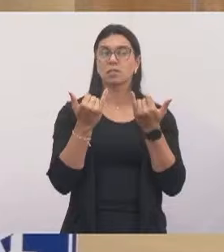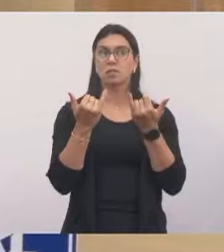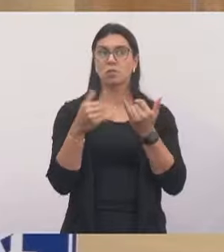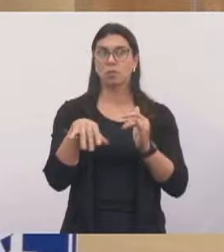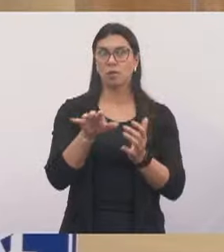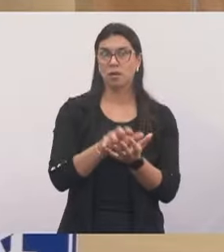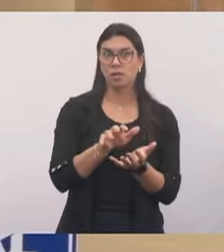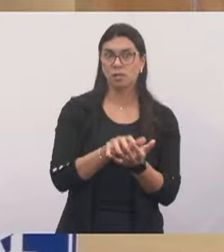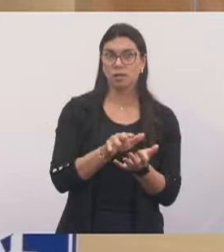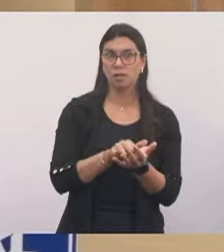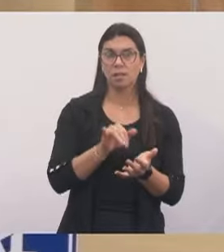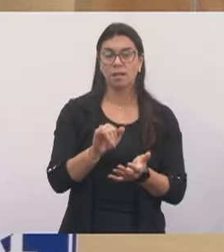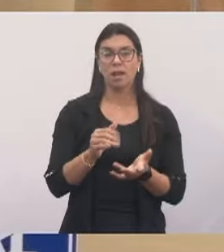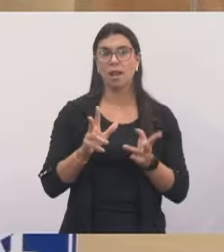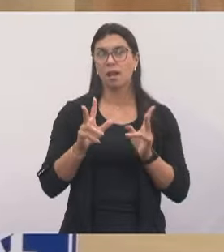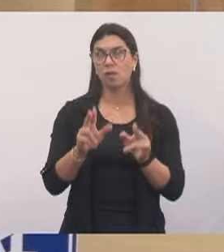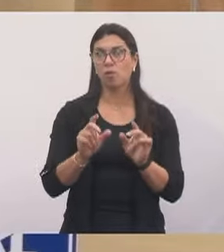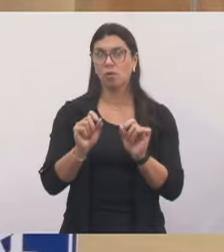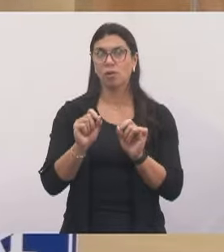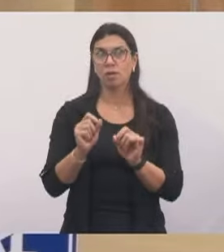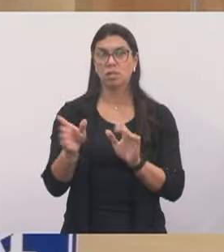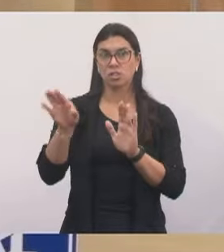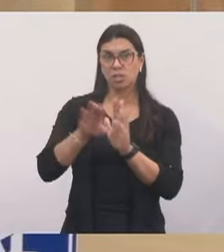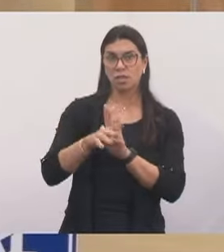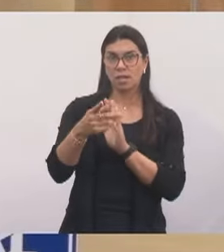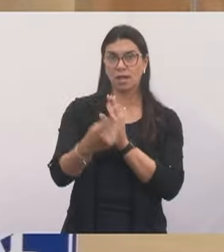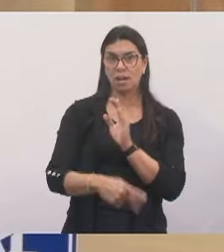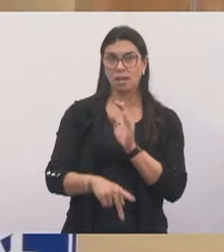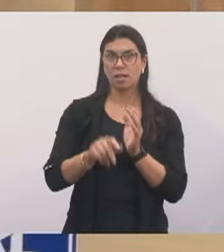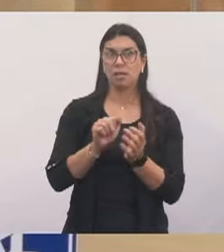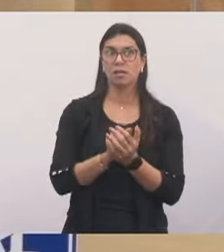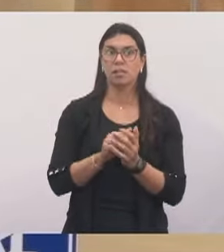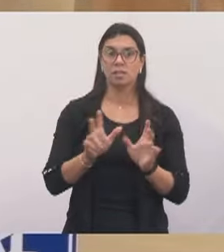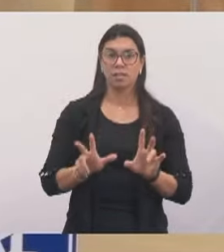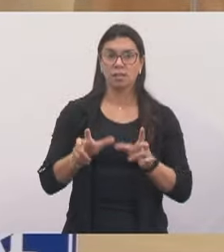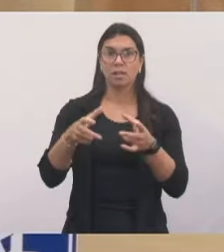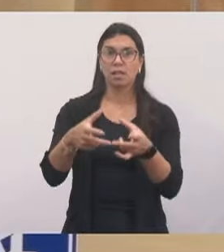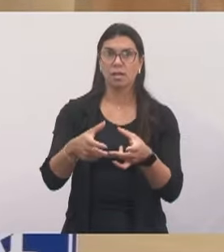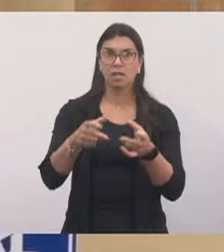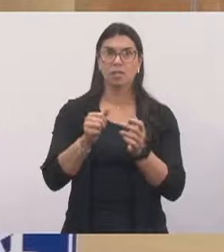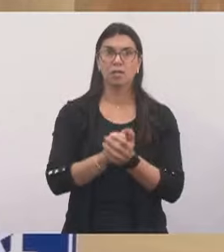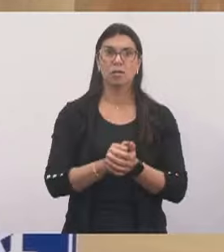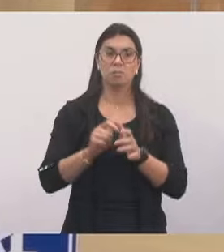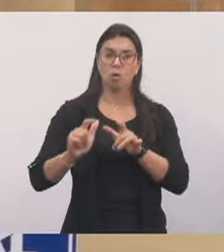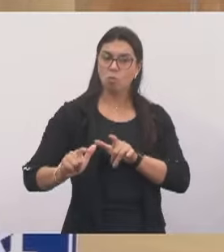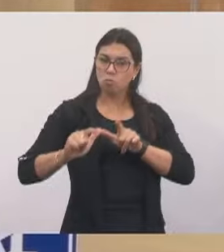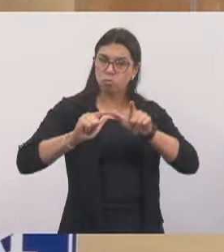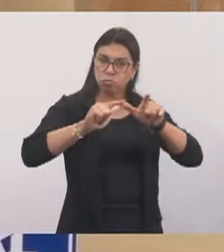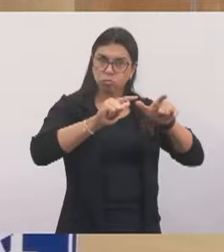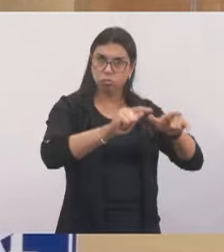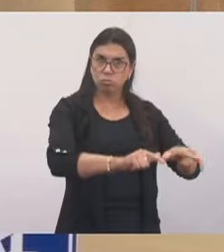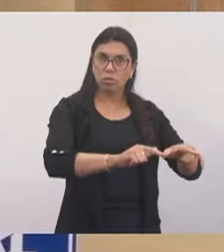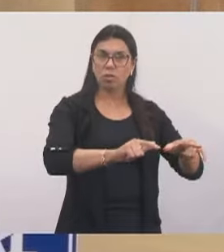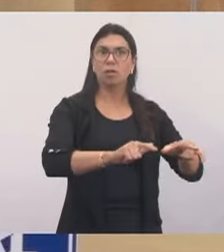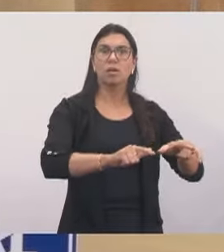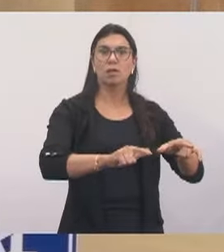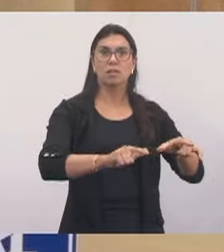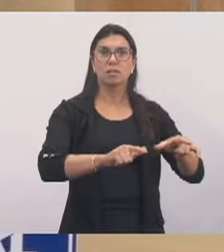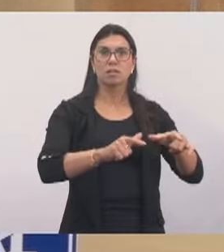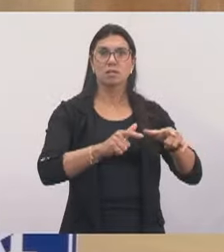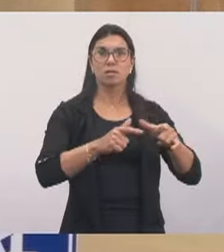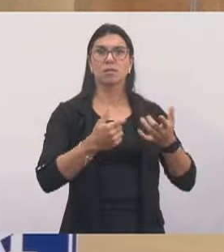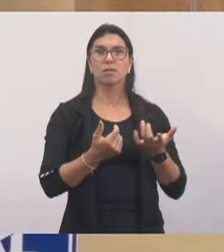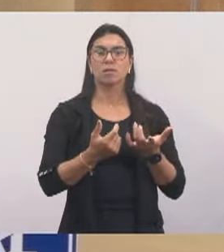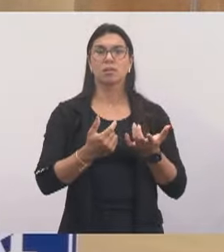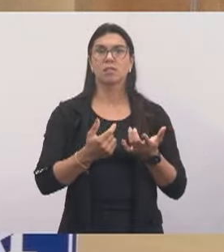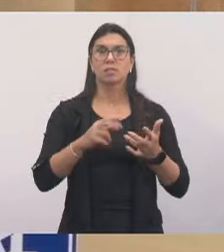gente estivesse aqui nessa Casa de Leis chancelando a entidade e validando o recebimento de